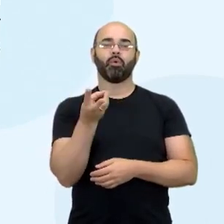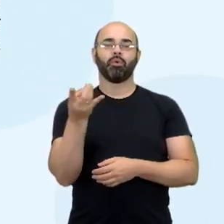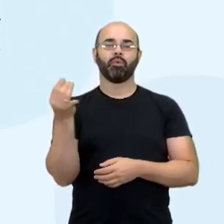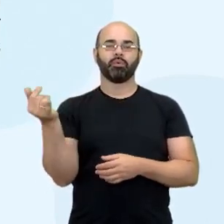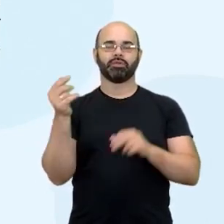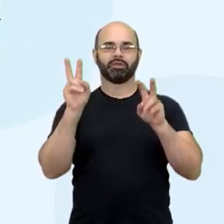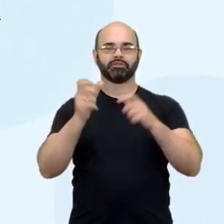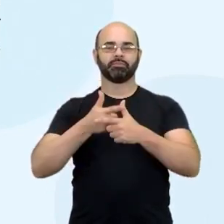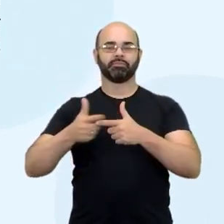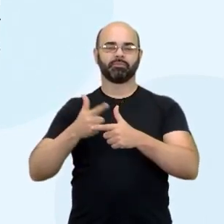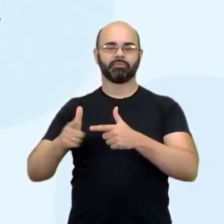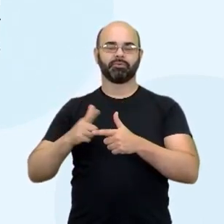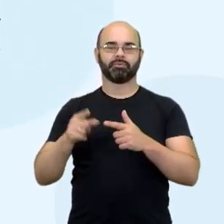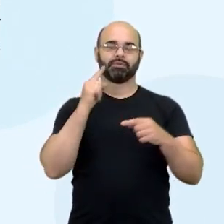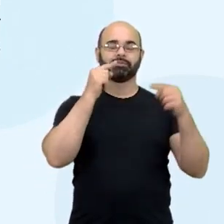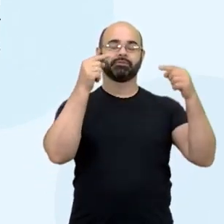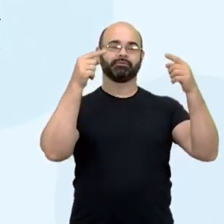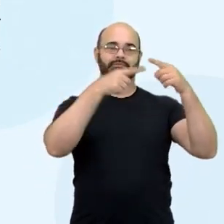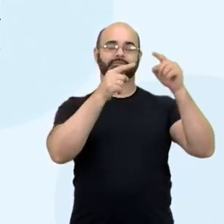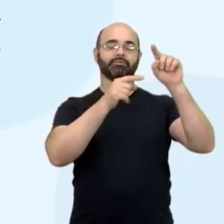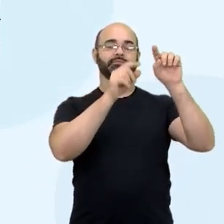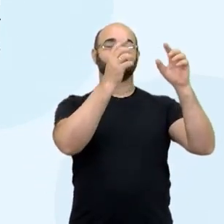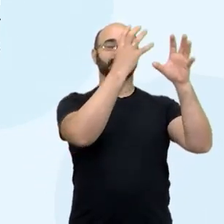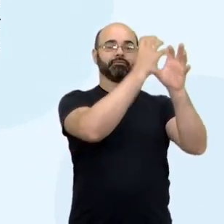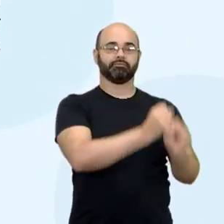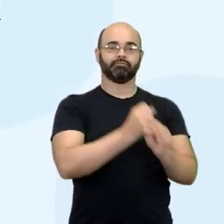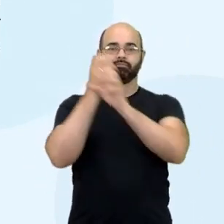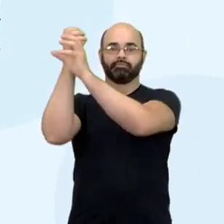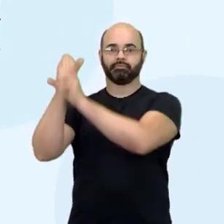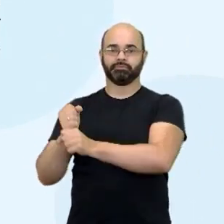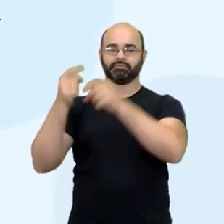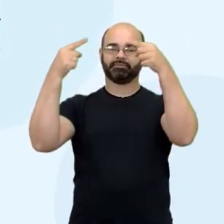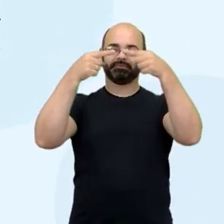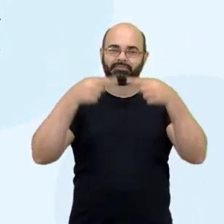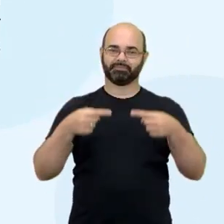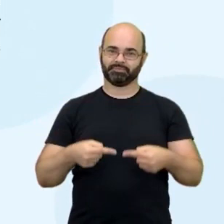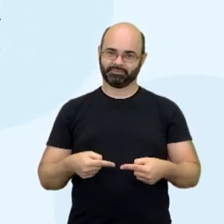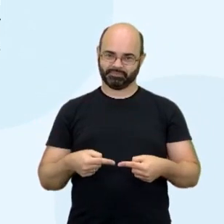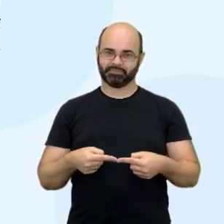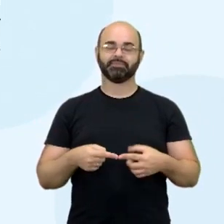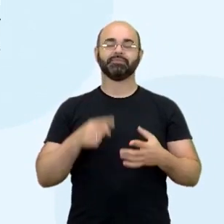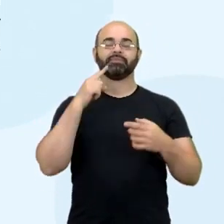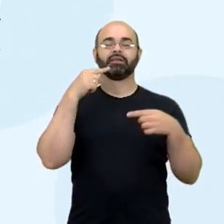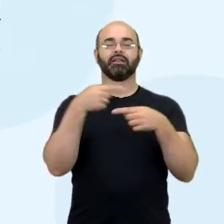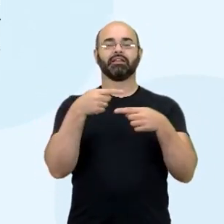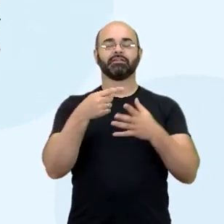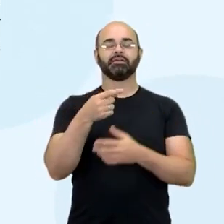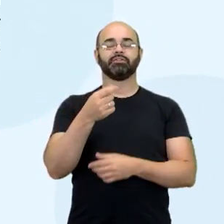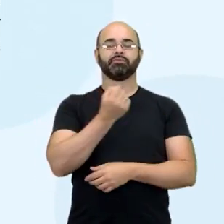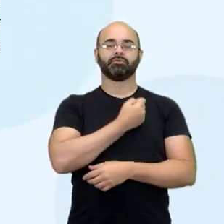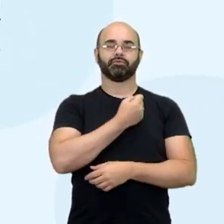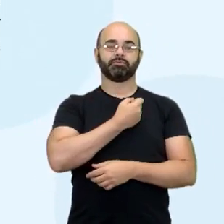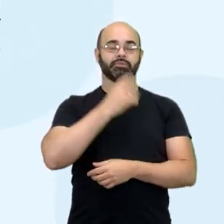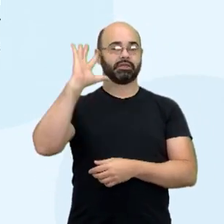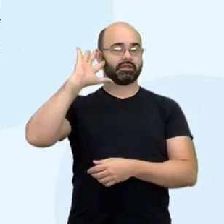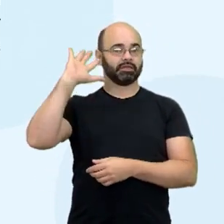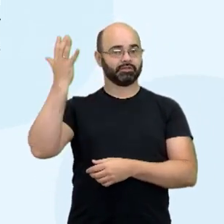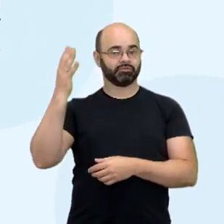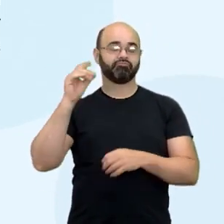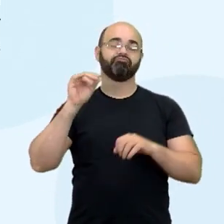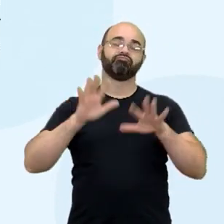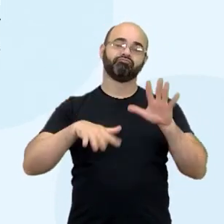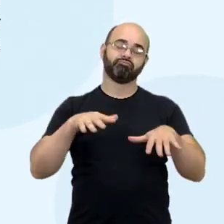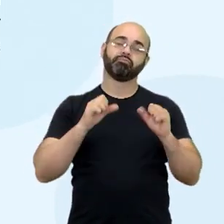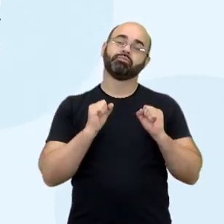coleção com todos os elementos de outra coleção, e o cálculo de probabilidade como a razão entre o número de resultados favoráveis e o total de